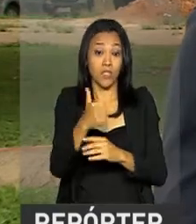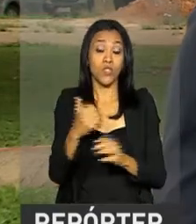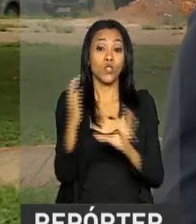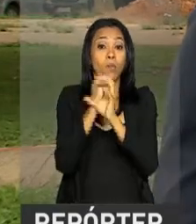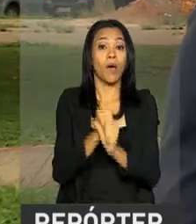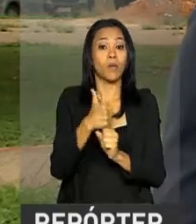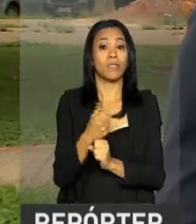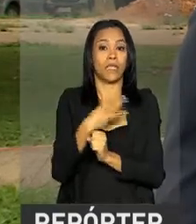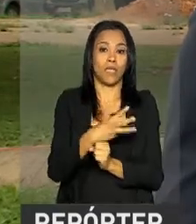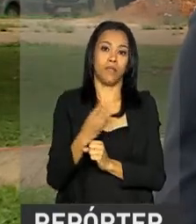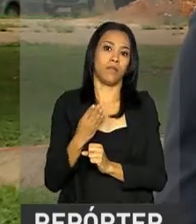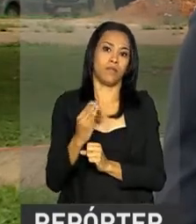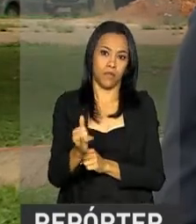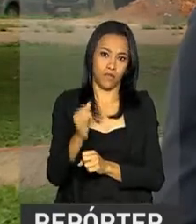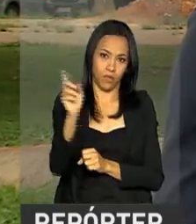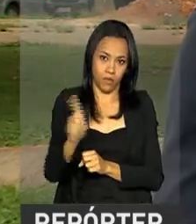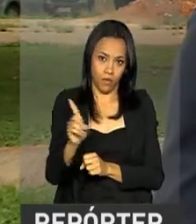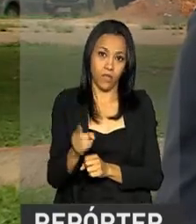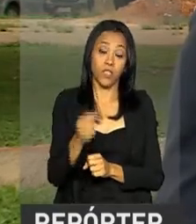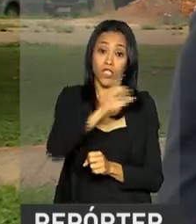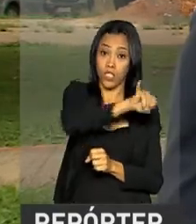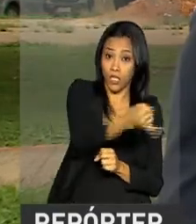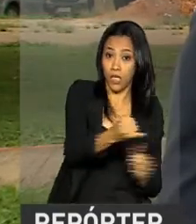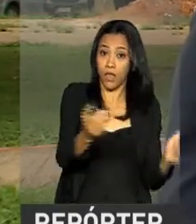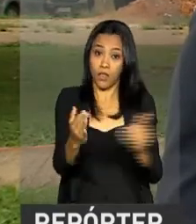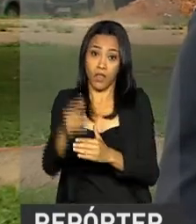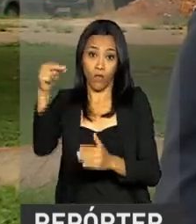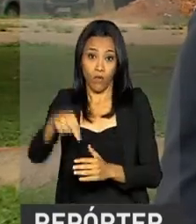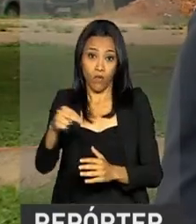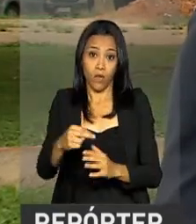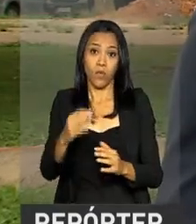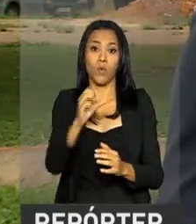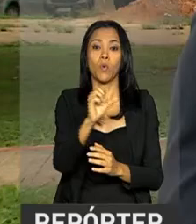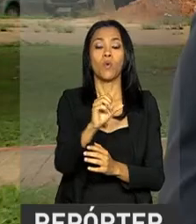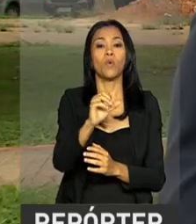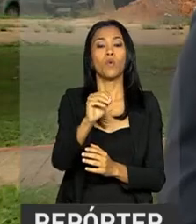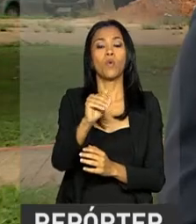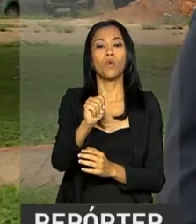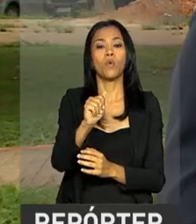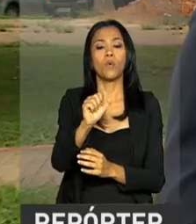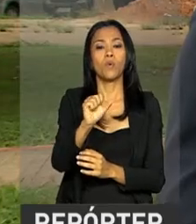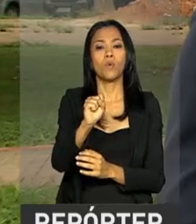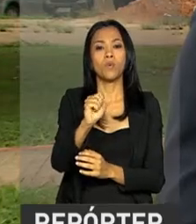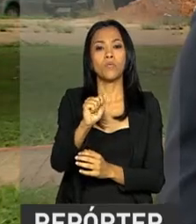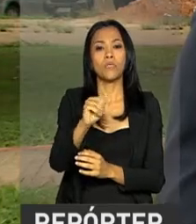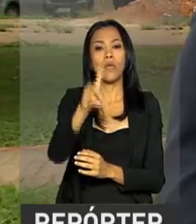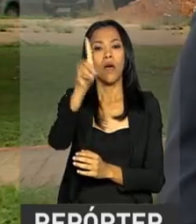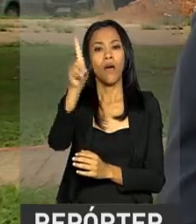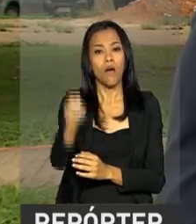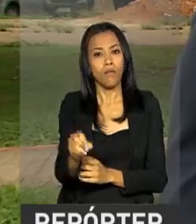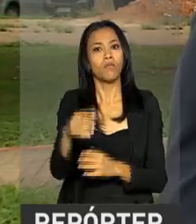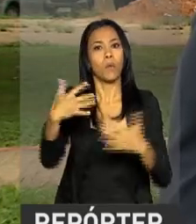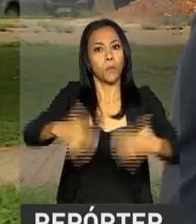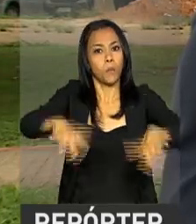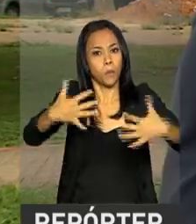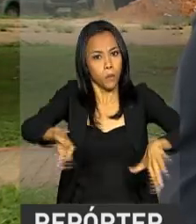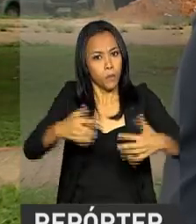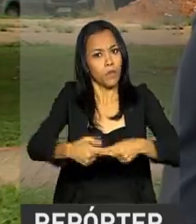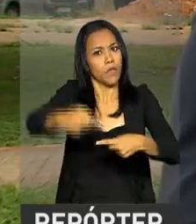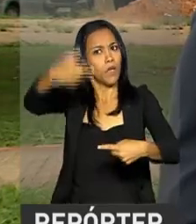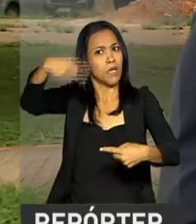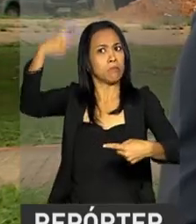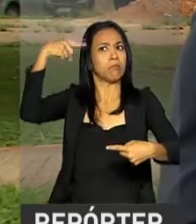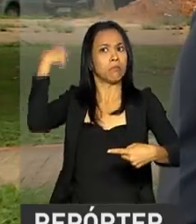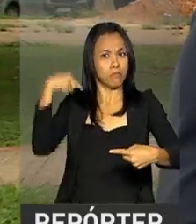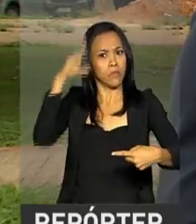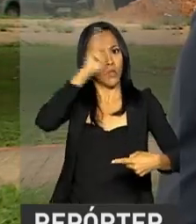dólares. De janeiro a novembro, o saldo é de 62 bilhões de dólares, uma marca inédita desde o início da série